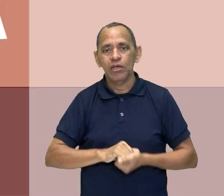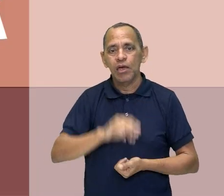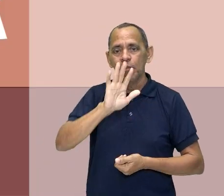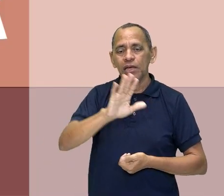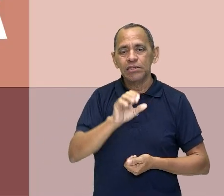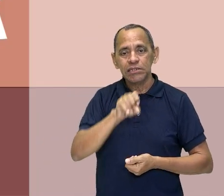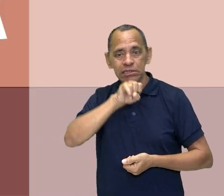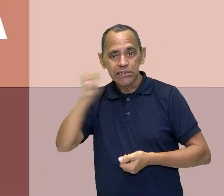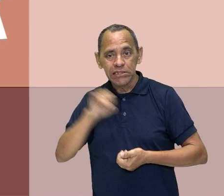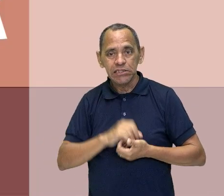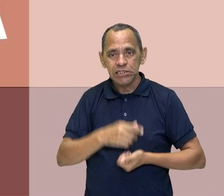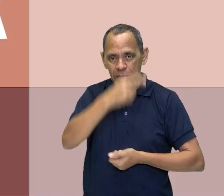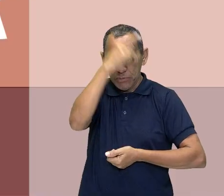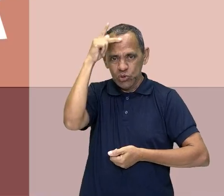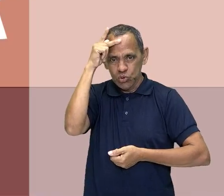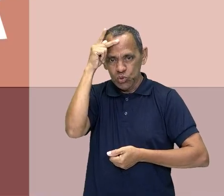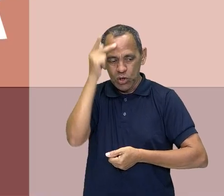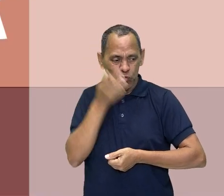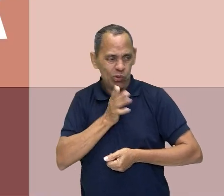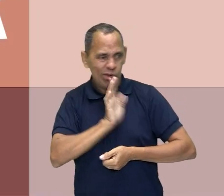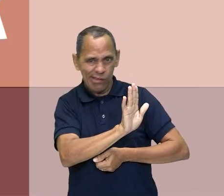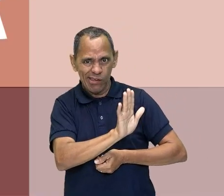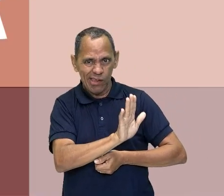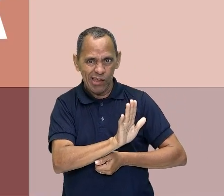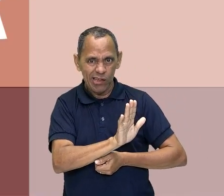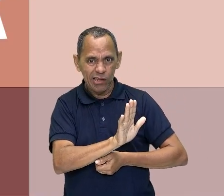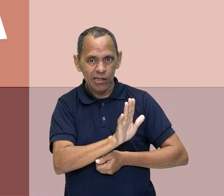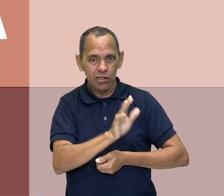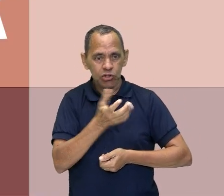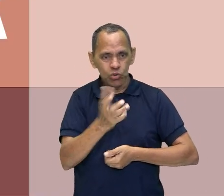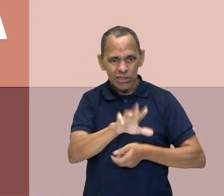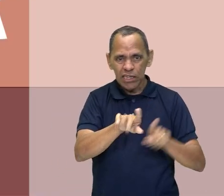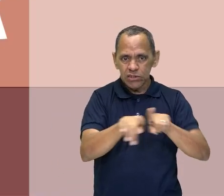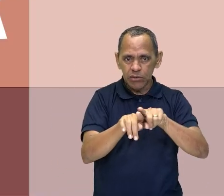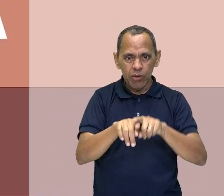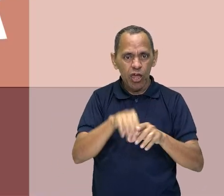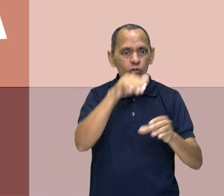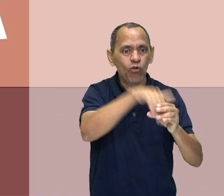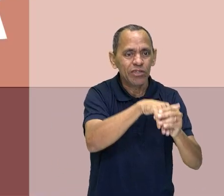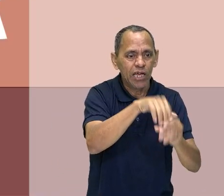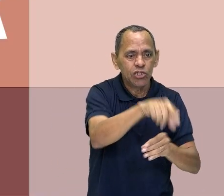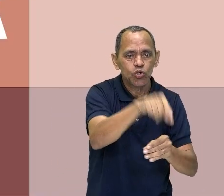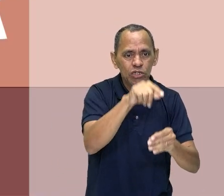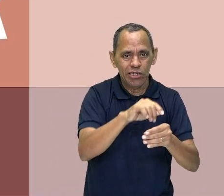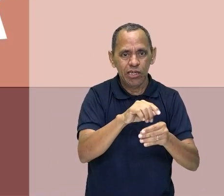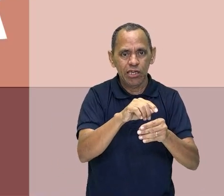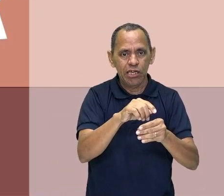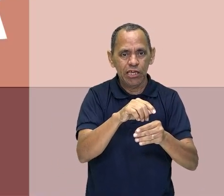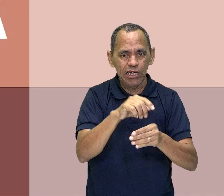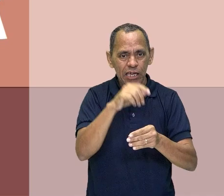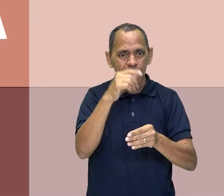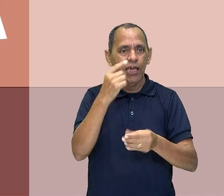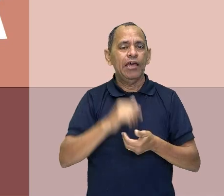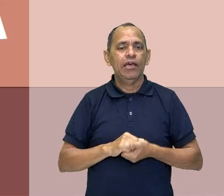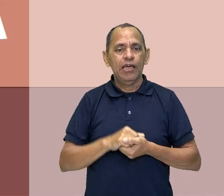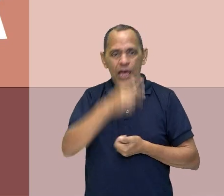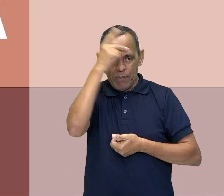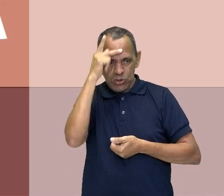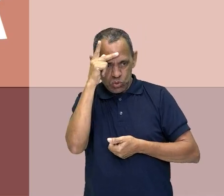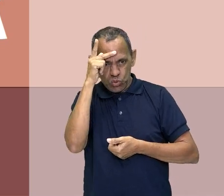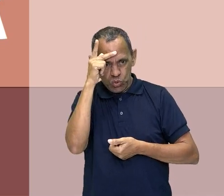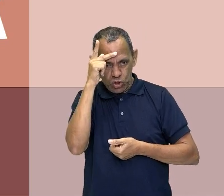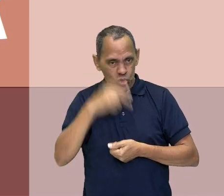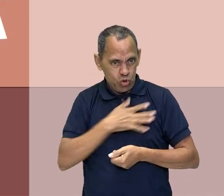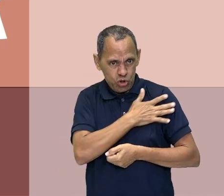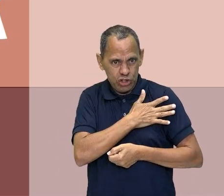não quisesse votar no candidato do coronel, ele podia fazer isso? Bom, gente, na teoria podia, né? Até porque ele